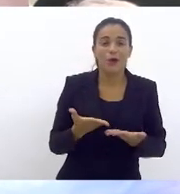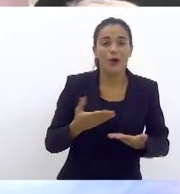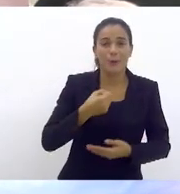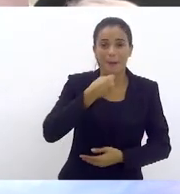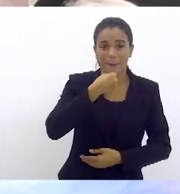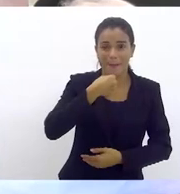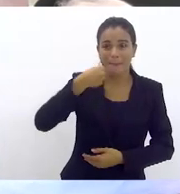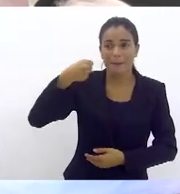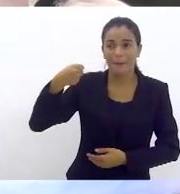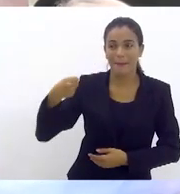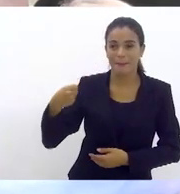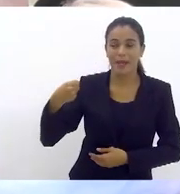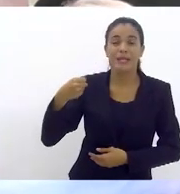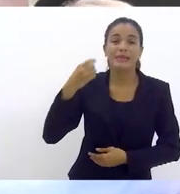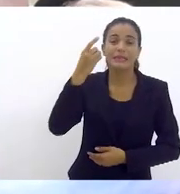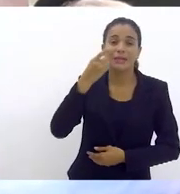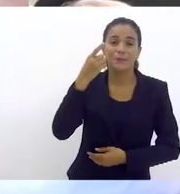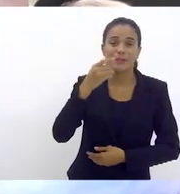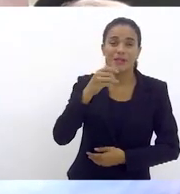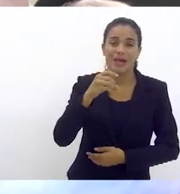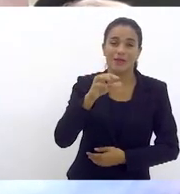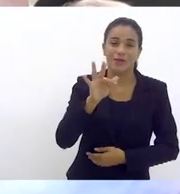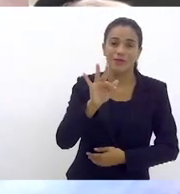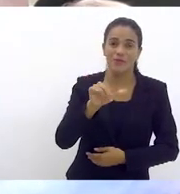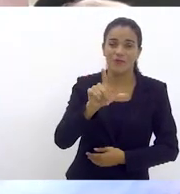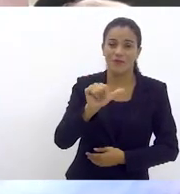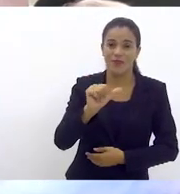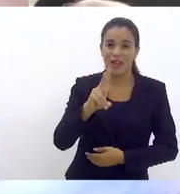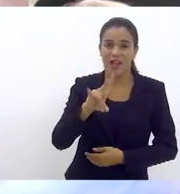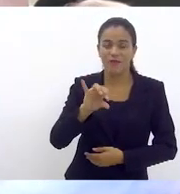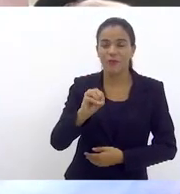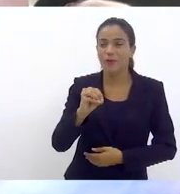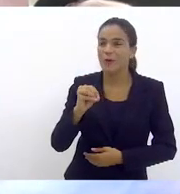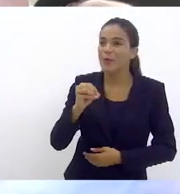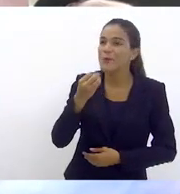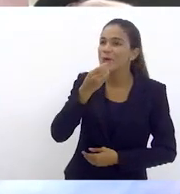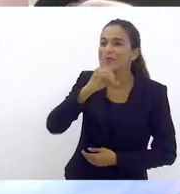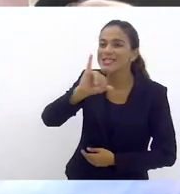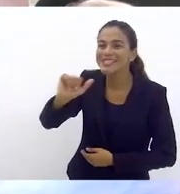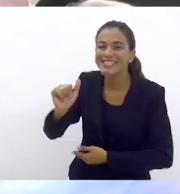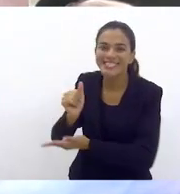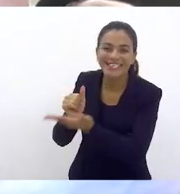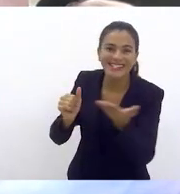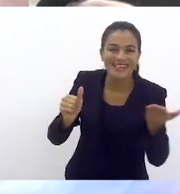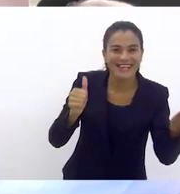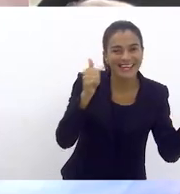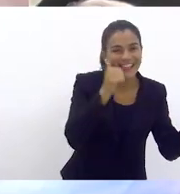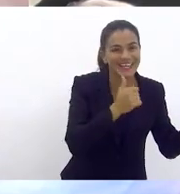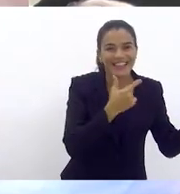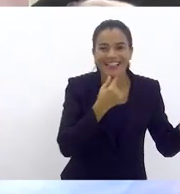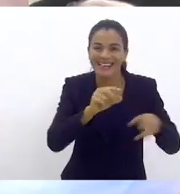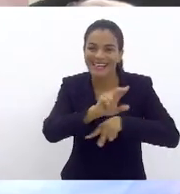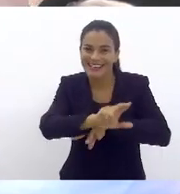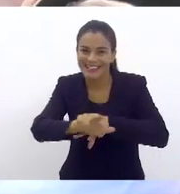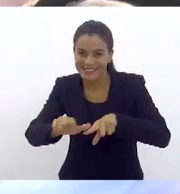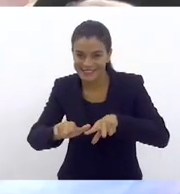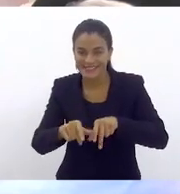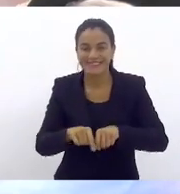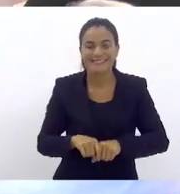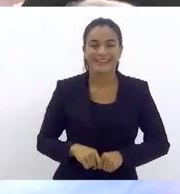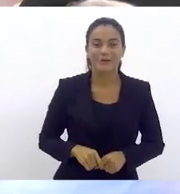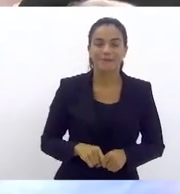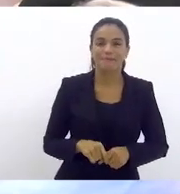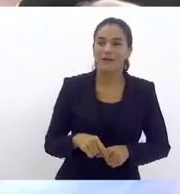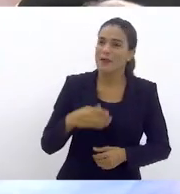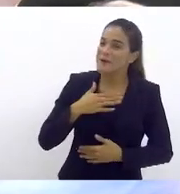Flávio Serafim Bom dia a todos todas todas cumprimentando a deputada Célia Jordão movimento